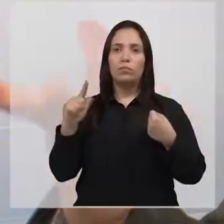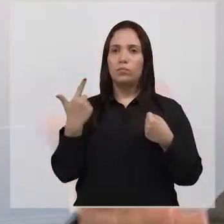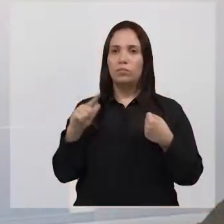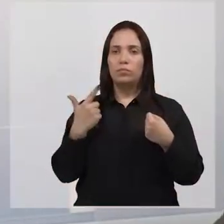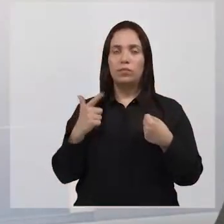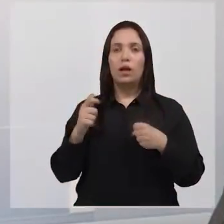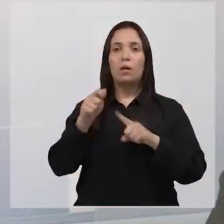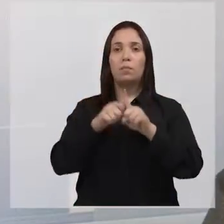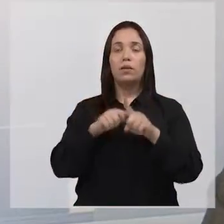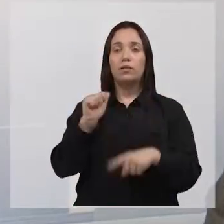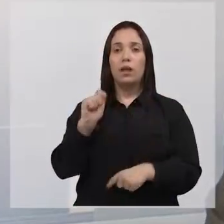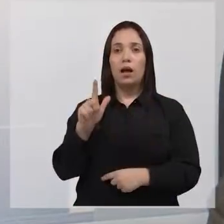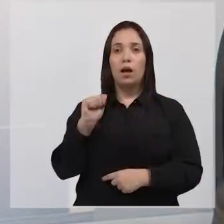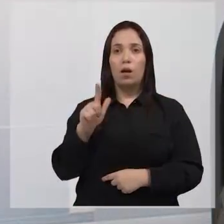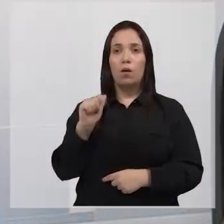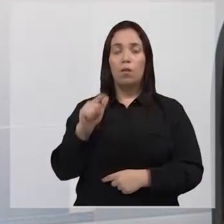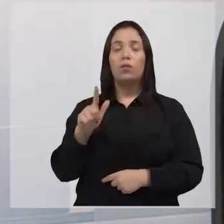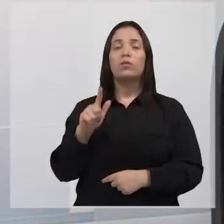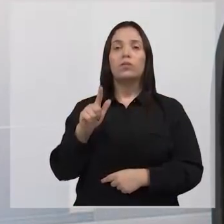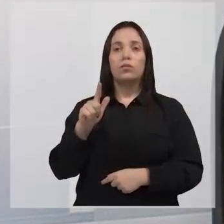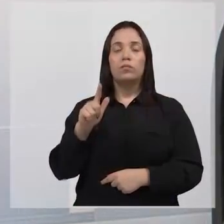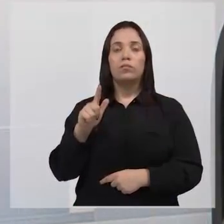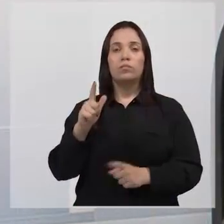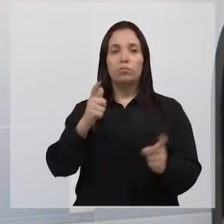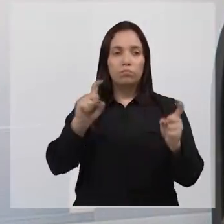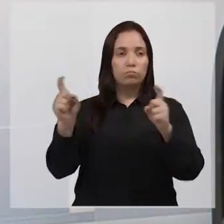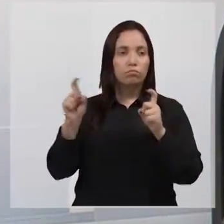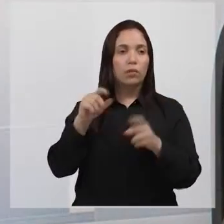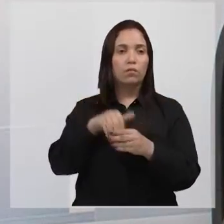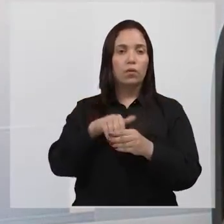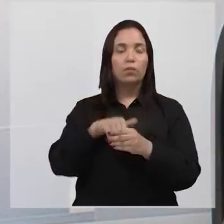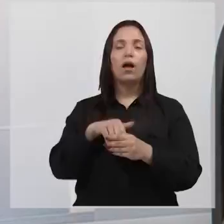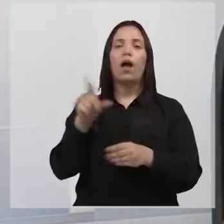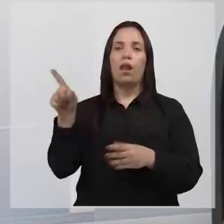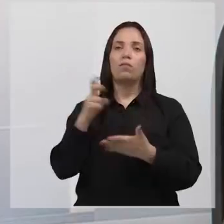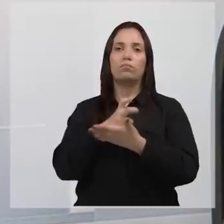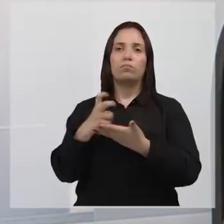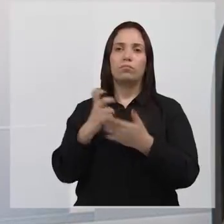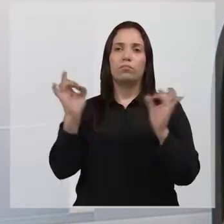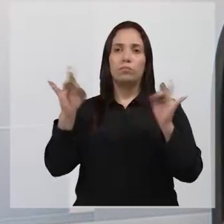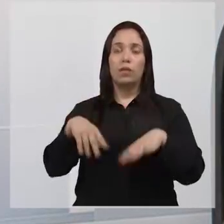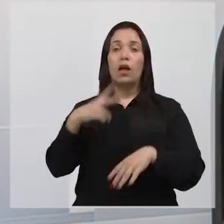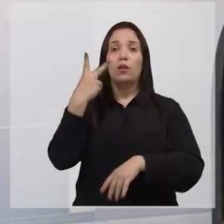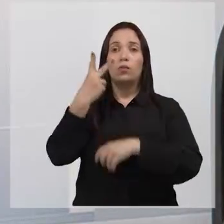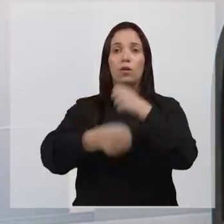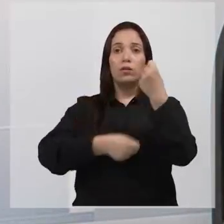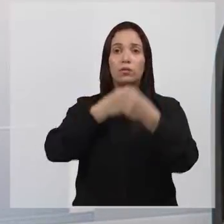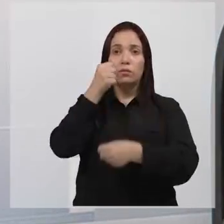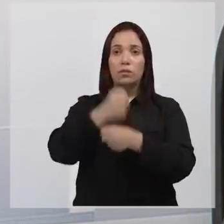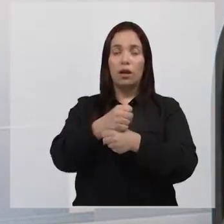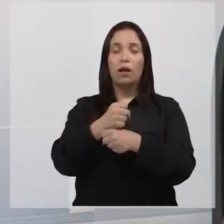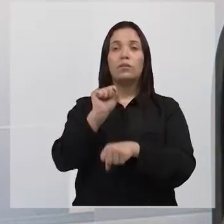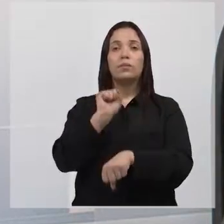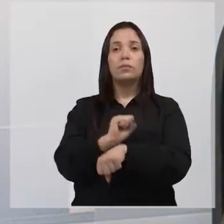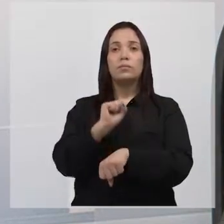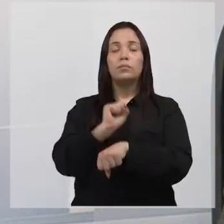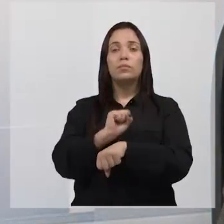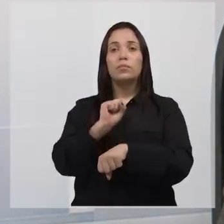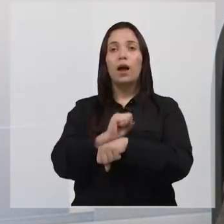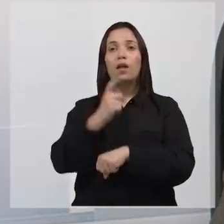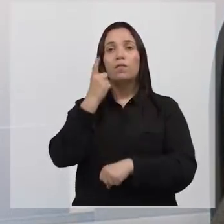de agosto, ela definitivamente sai. 2 anos depois, você esperava que um